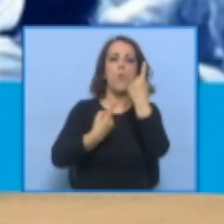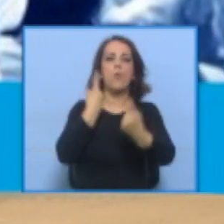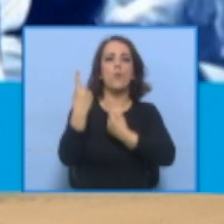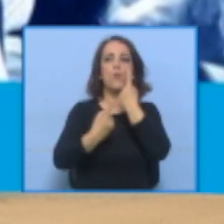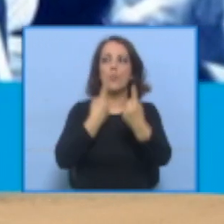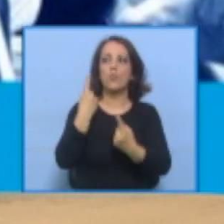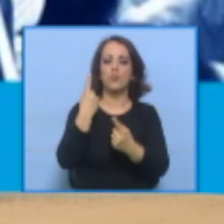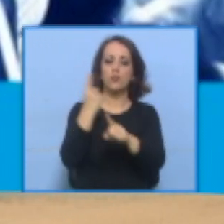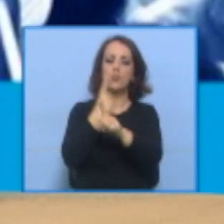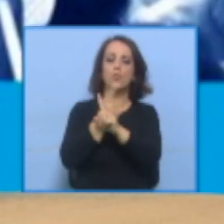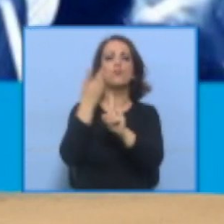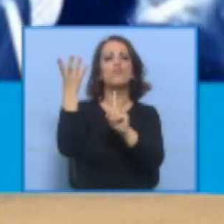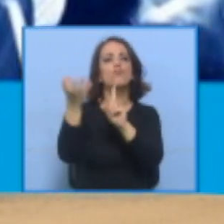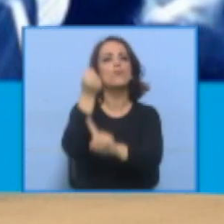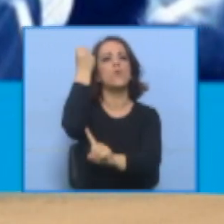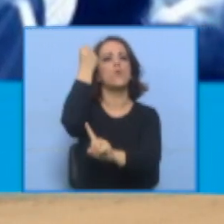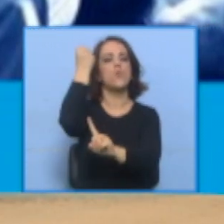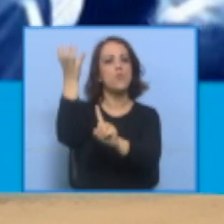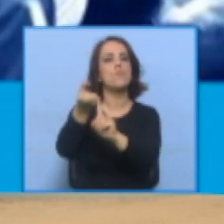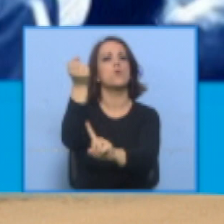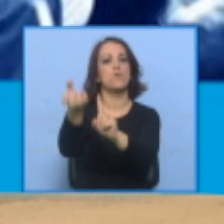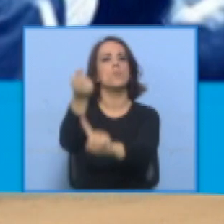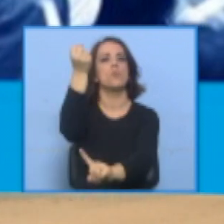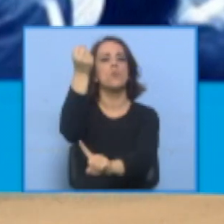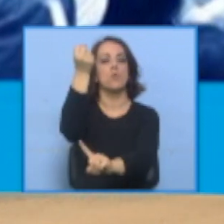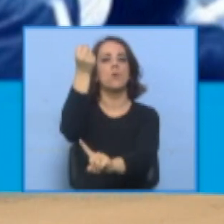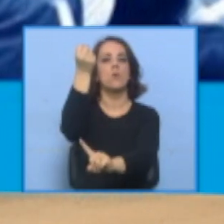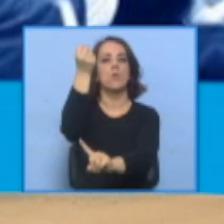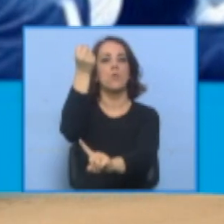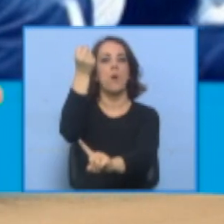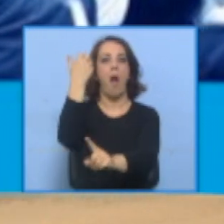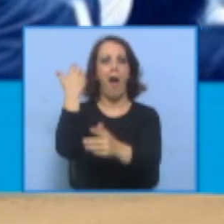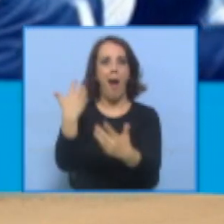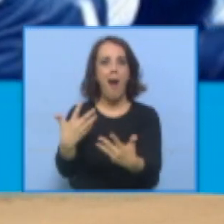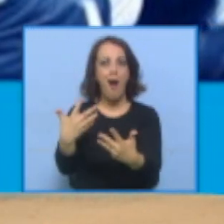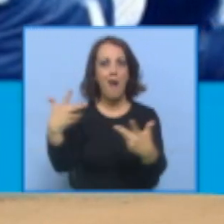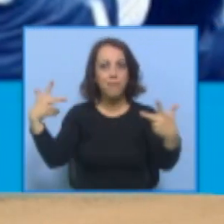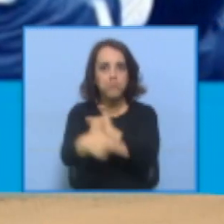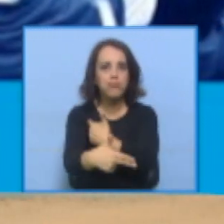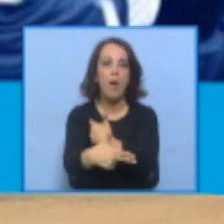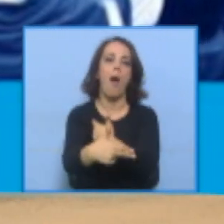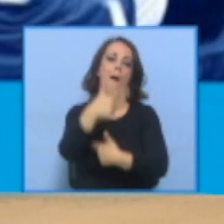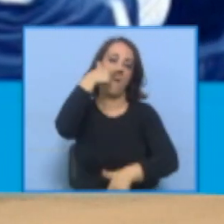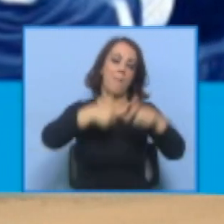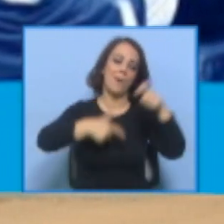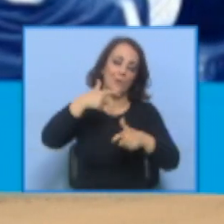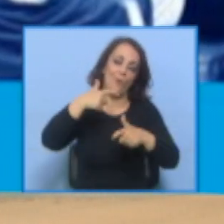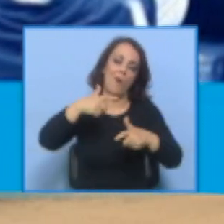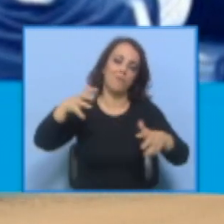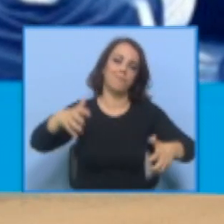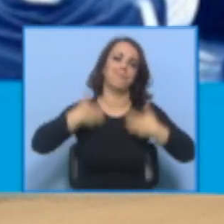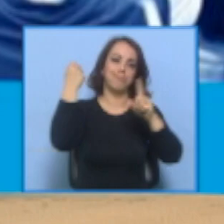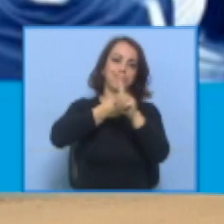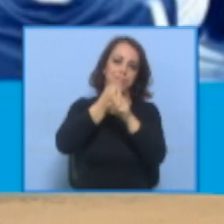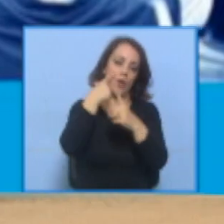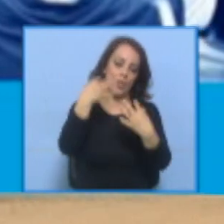algumas conquistas que já tinham sido feitas e lhe são retiradas, é lógico, é legítimo que as pessoas lutem para que lhes sejam